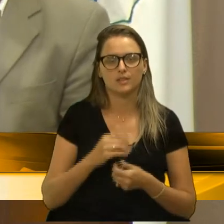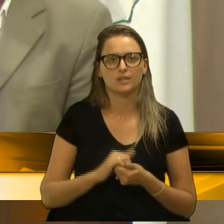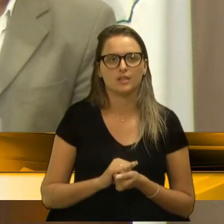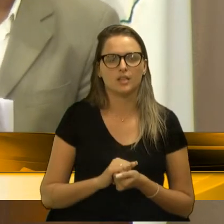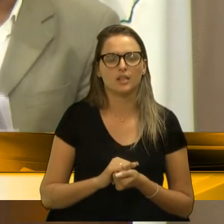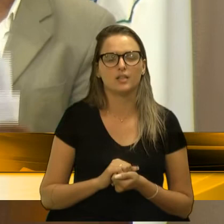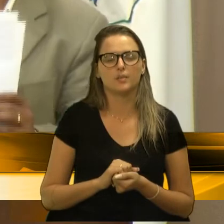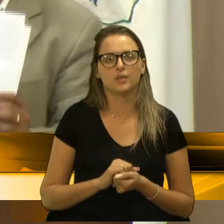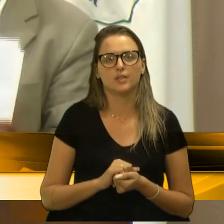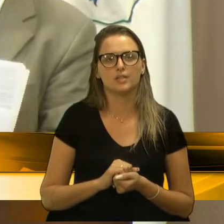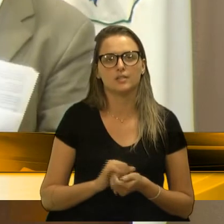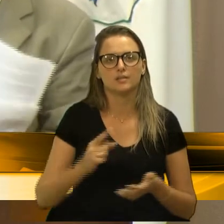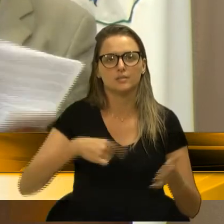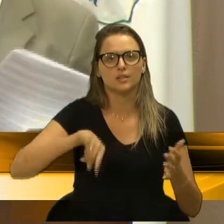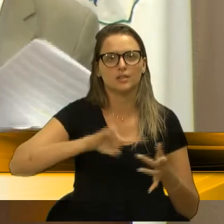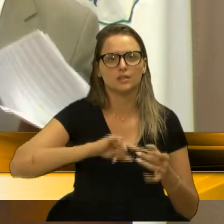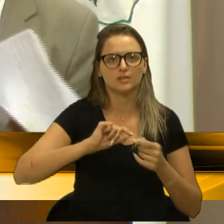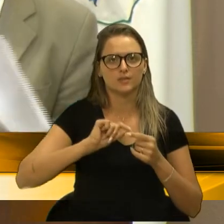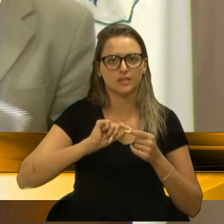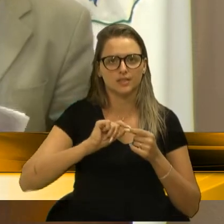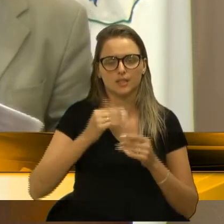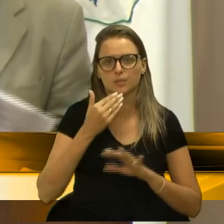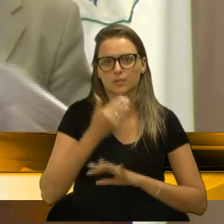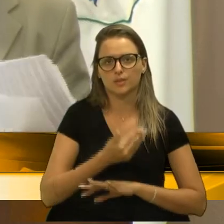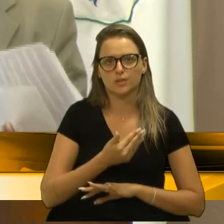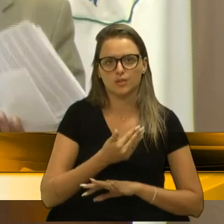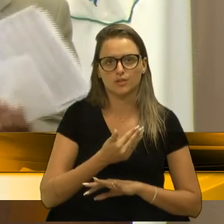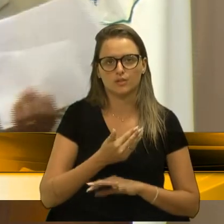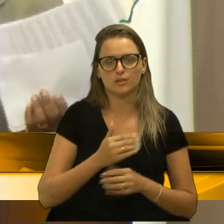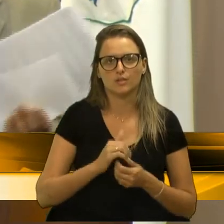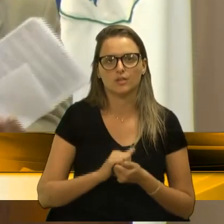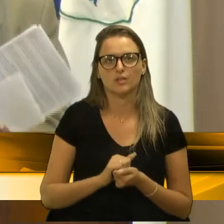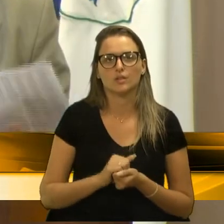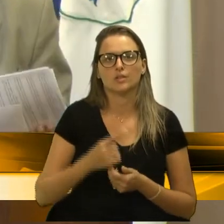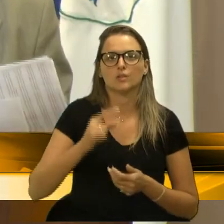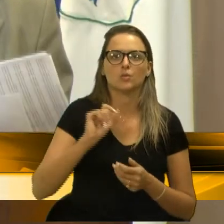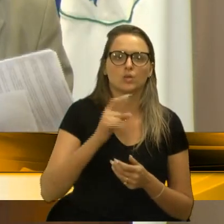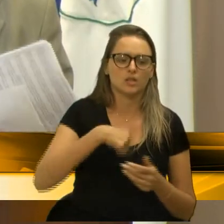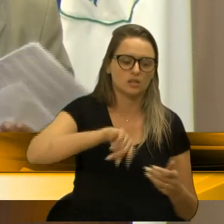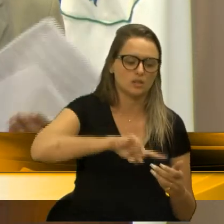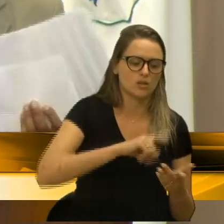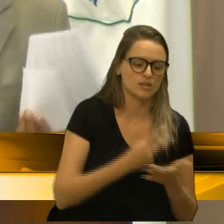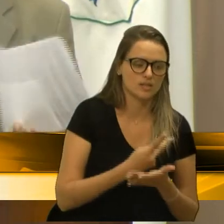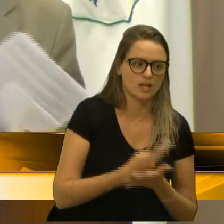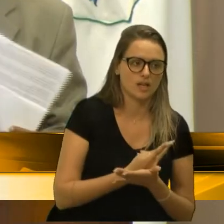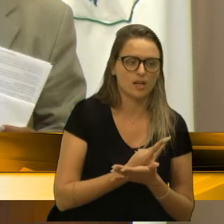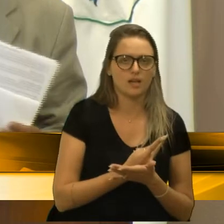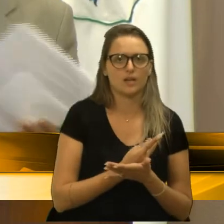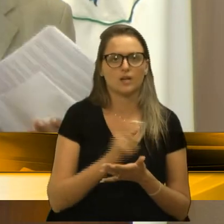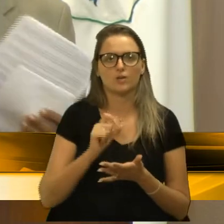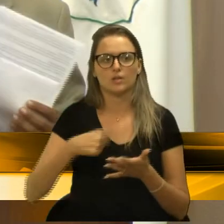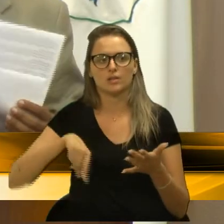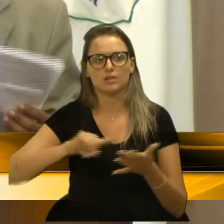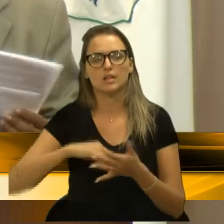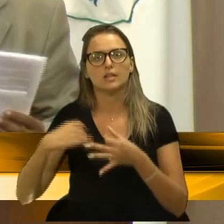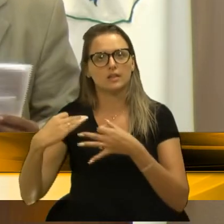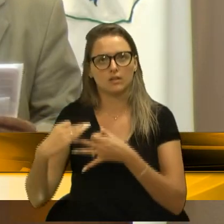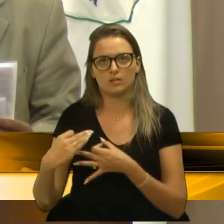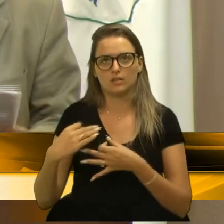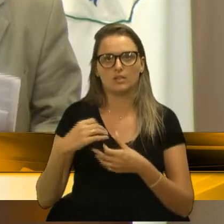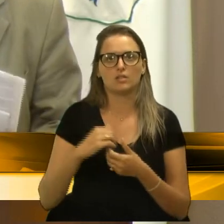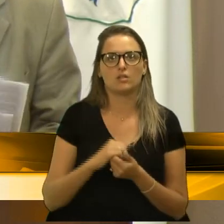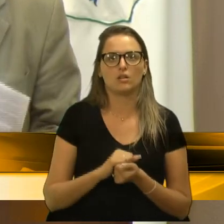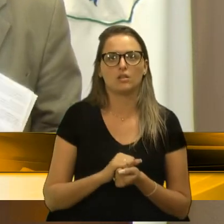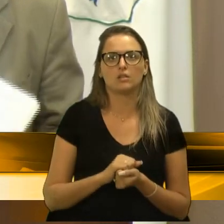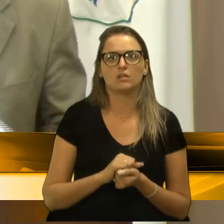que nós possamos fazer essa reflexão. Todos nós temos as nossas limitações, todos nós vamos errar, isso faz parte do processo, até porque senão seríamos Deus,